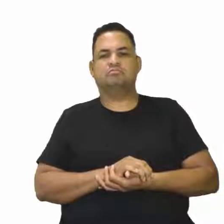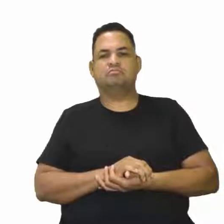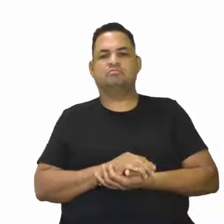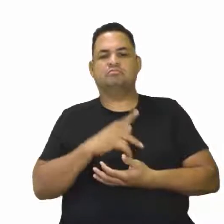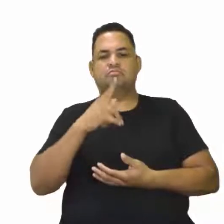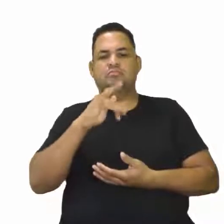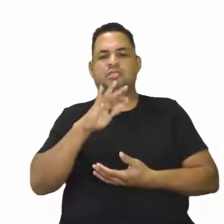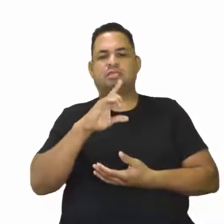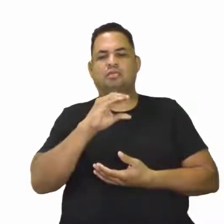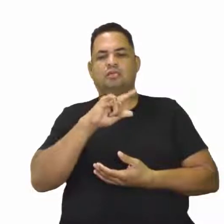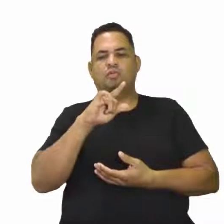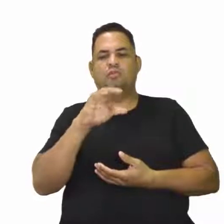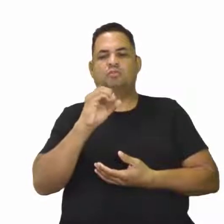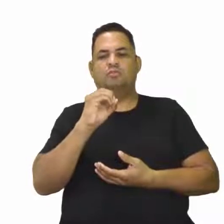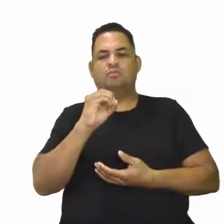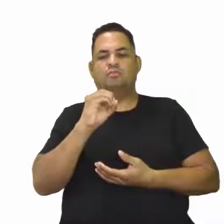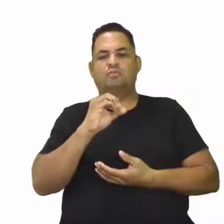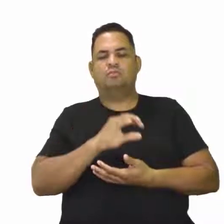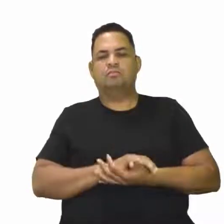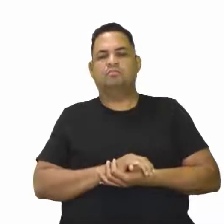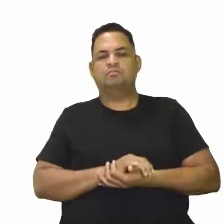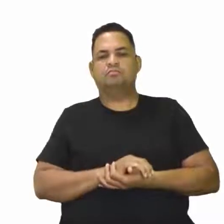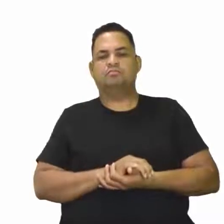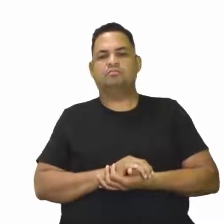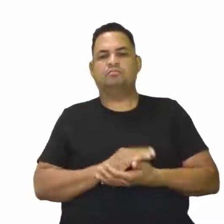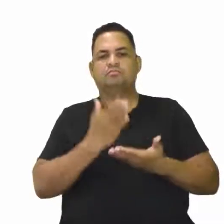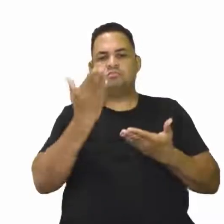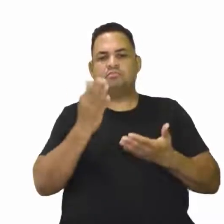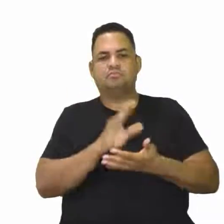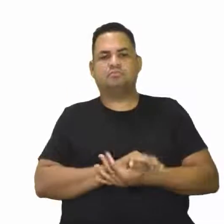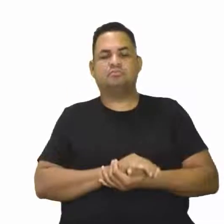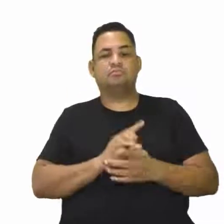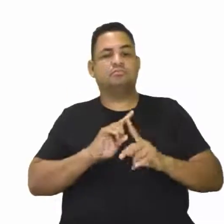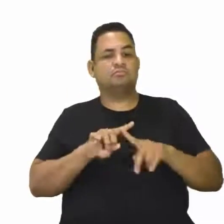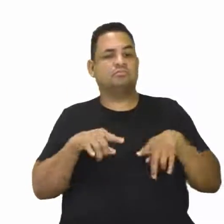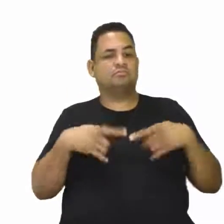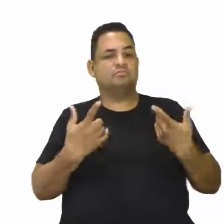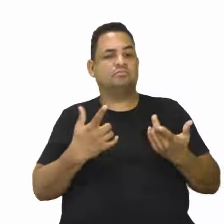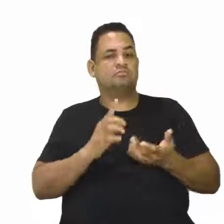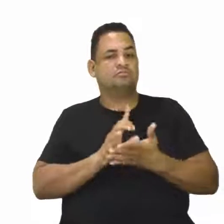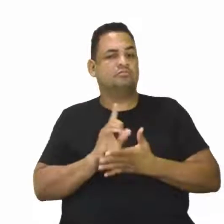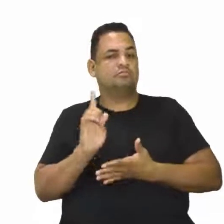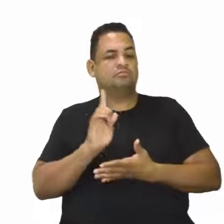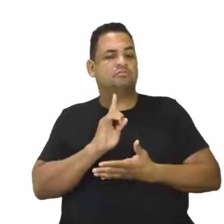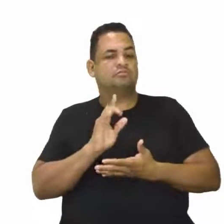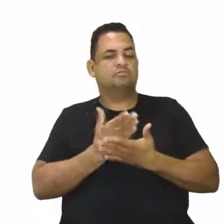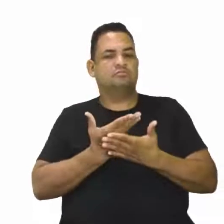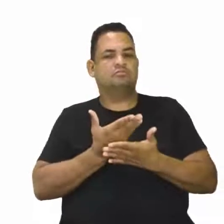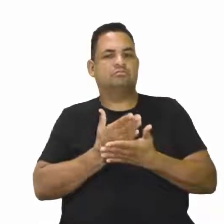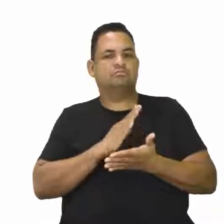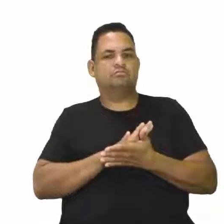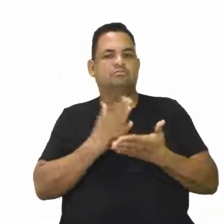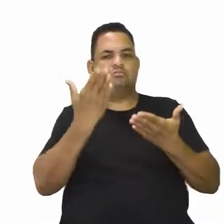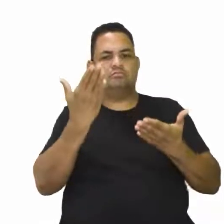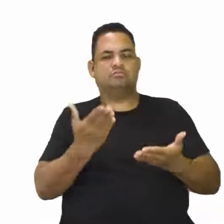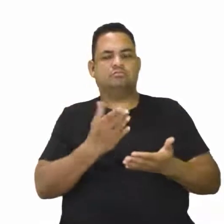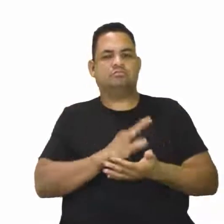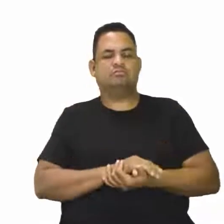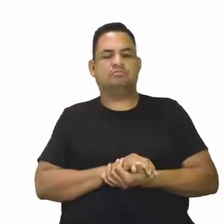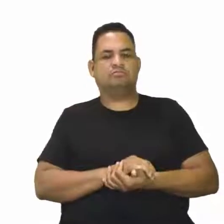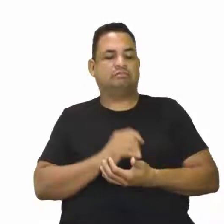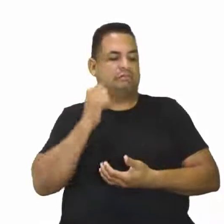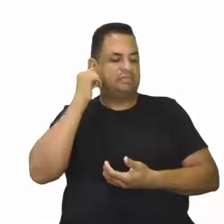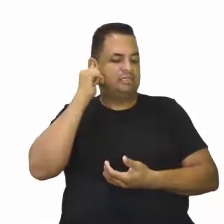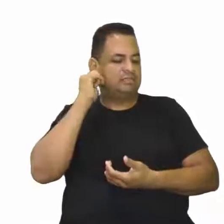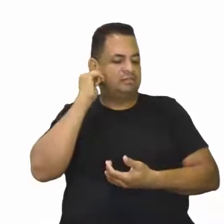o peão. O peão. Mas eu não vou traduzir o texto, porque a Ilha vai puxar minha orelha